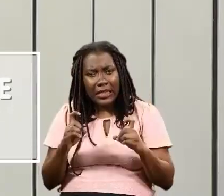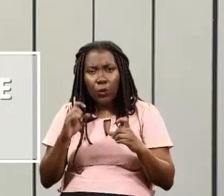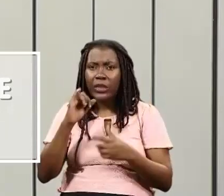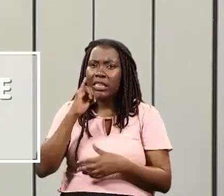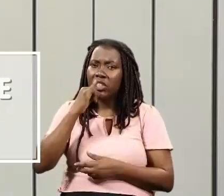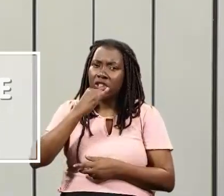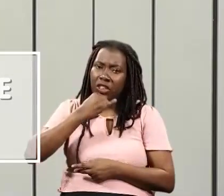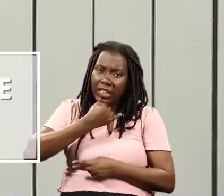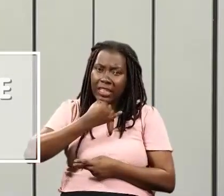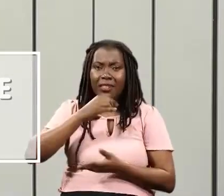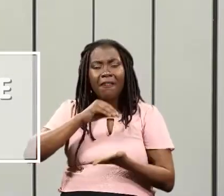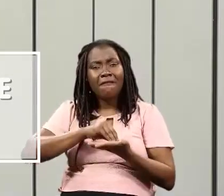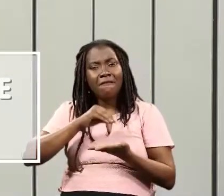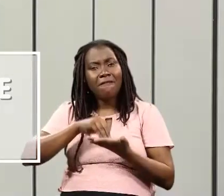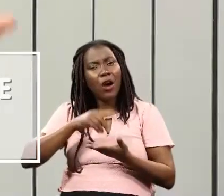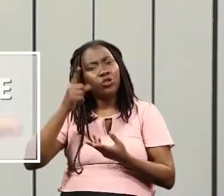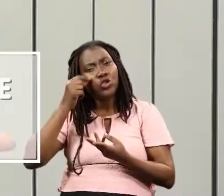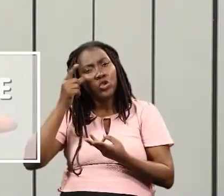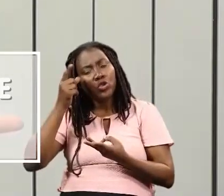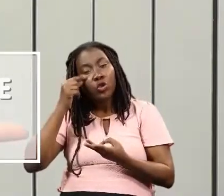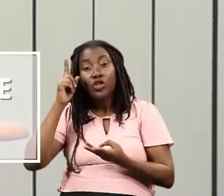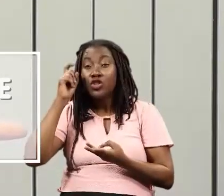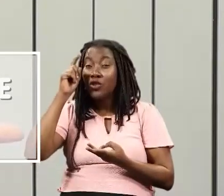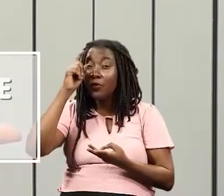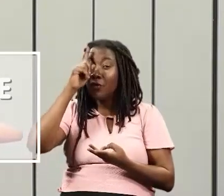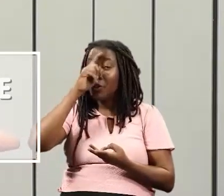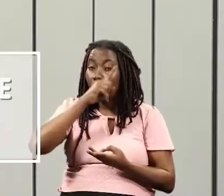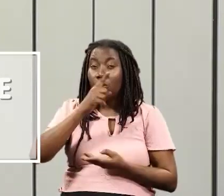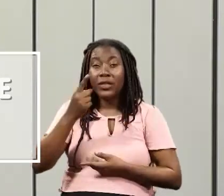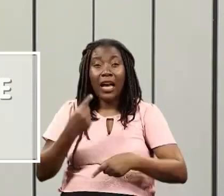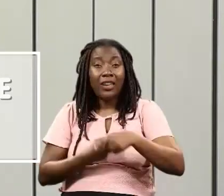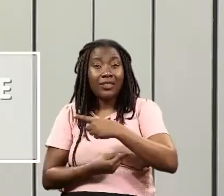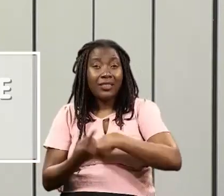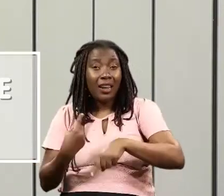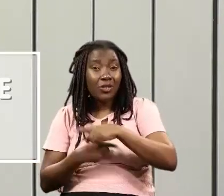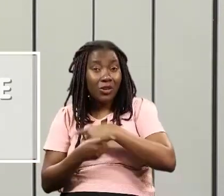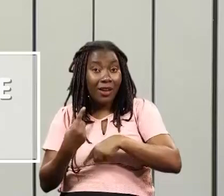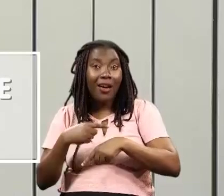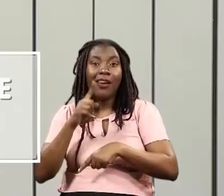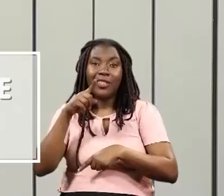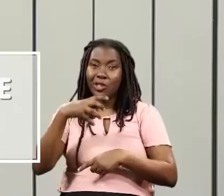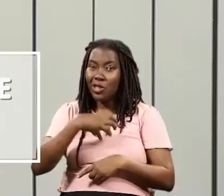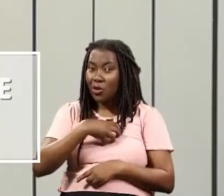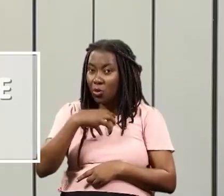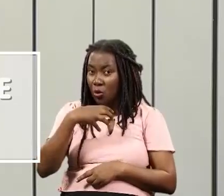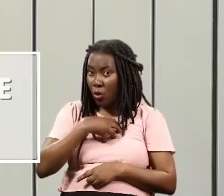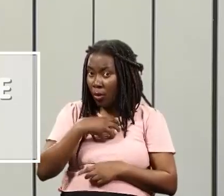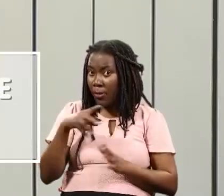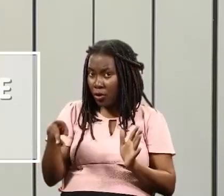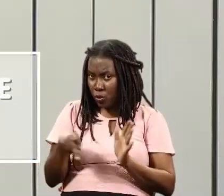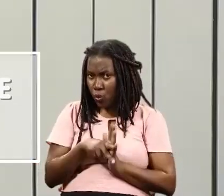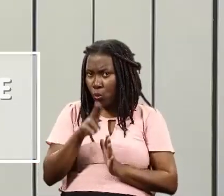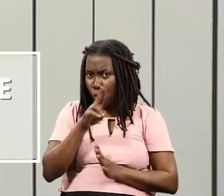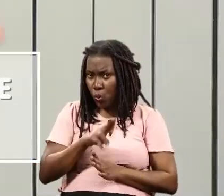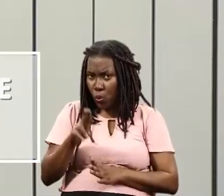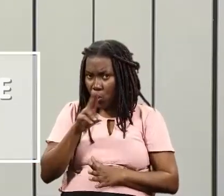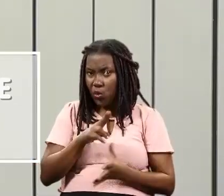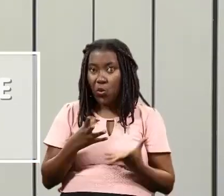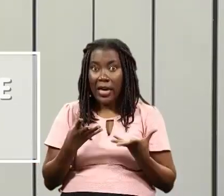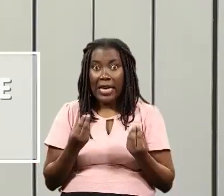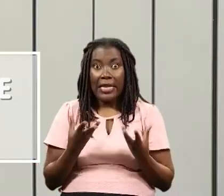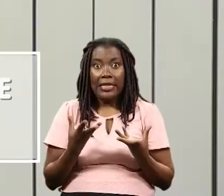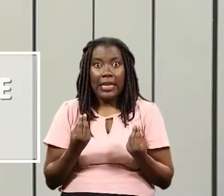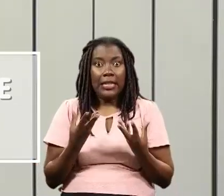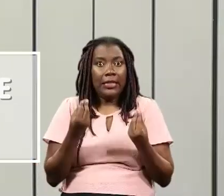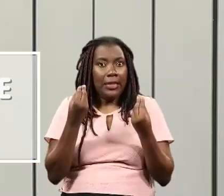tristeza, falta de sono, dificuldade de se relacionar são sintomas do uso